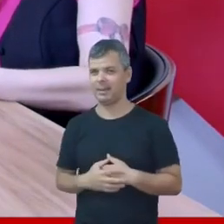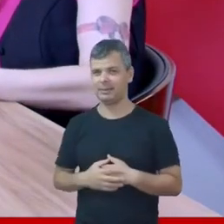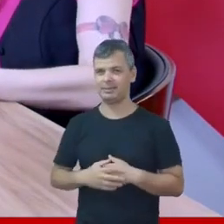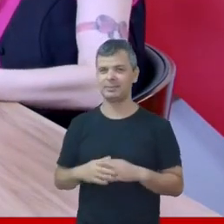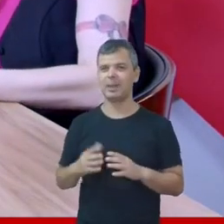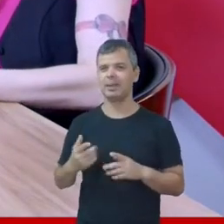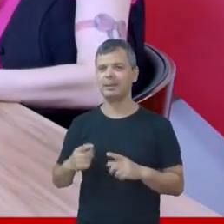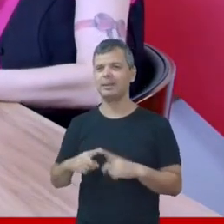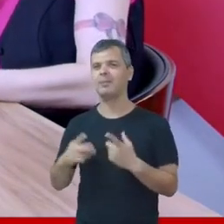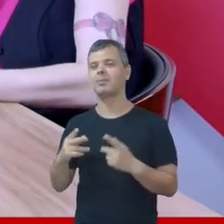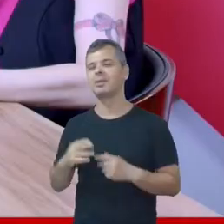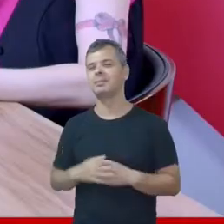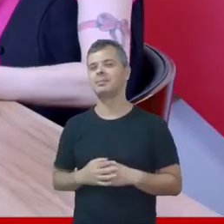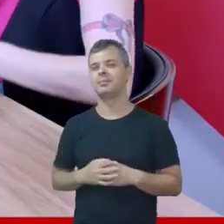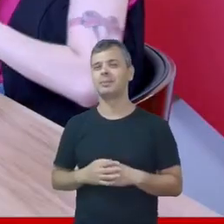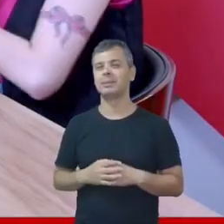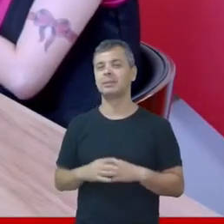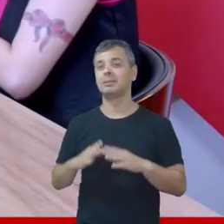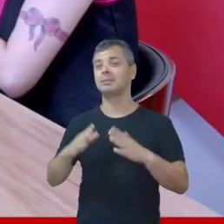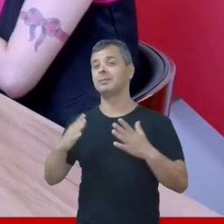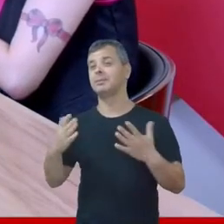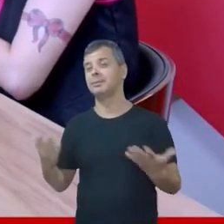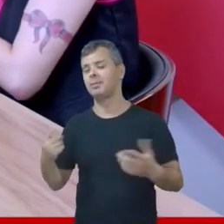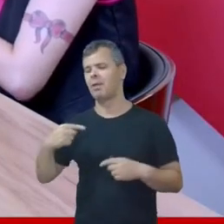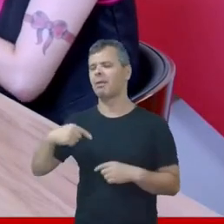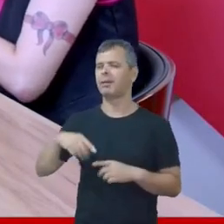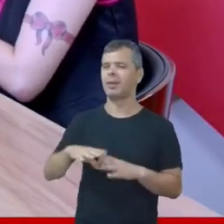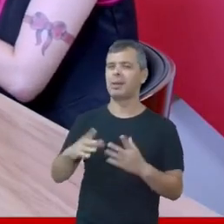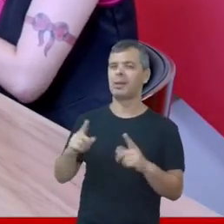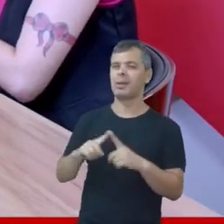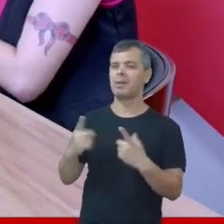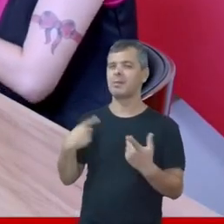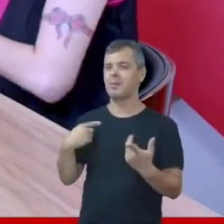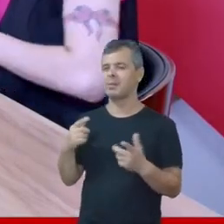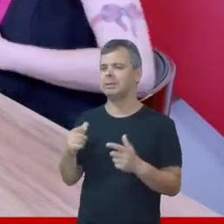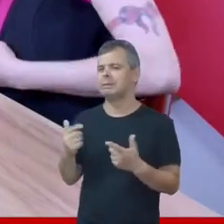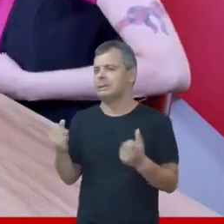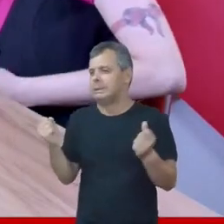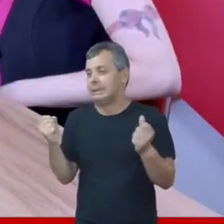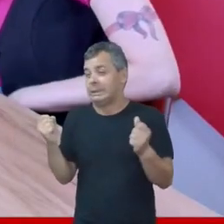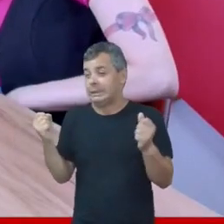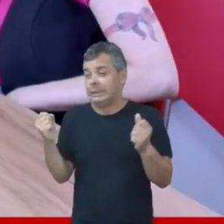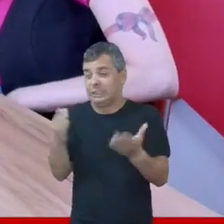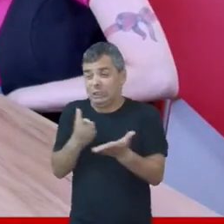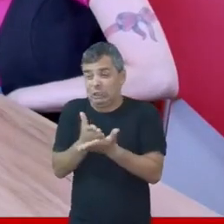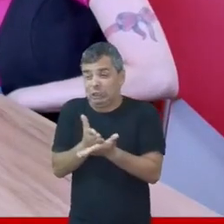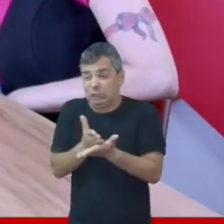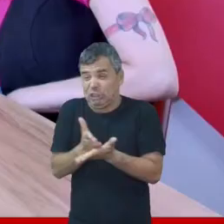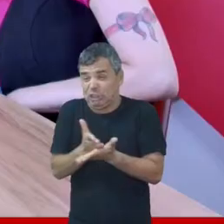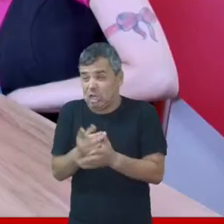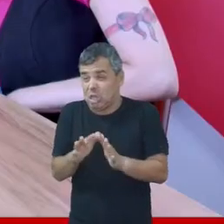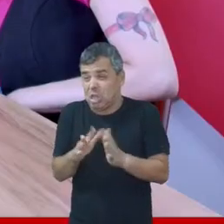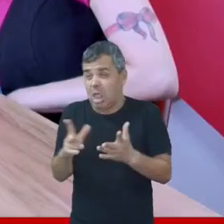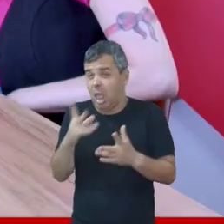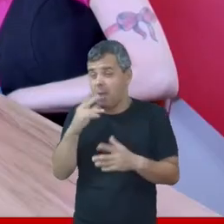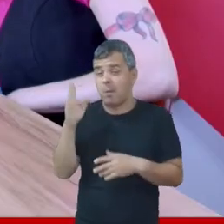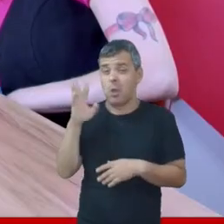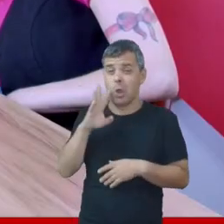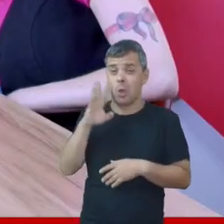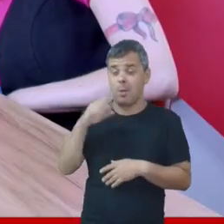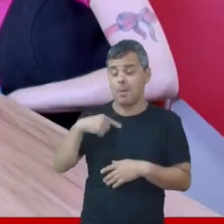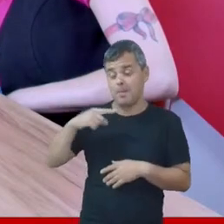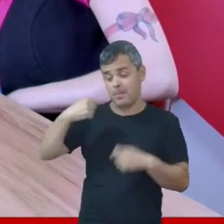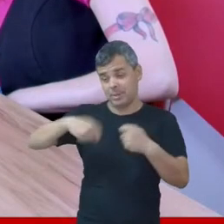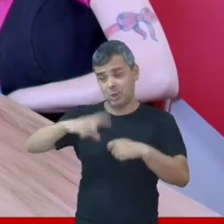Pelo, assim, né, na mentira. Aí foi ficando muito hostil aquele clima. Aí eu falei, cara, tá legal aqui, mas eu tenho que ir